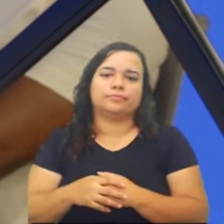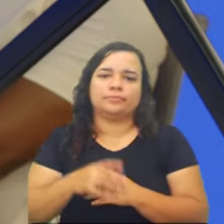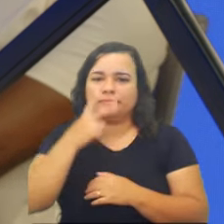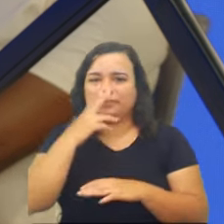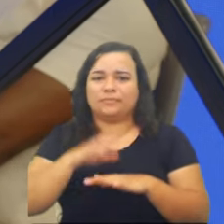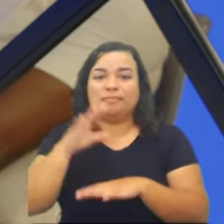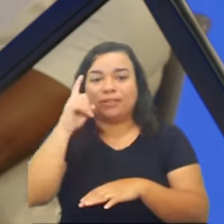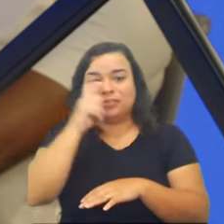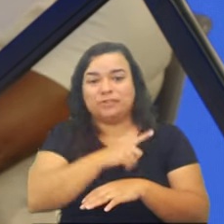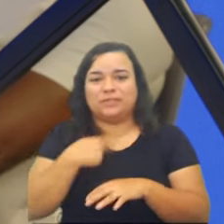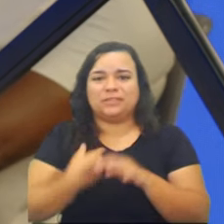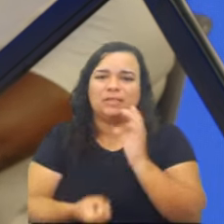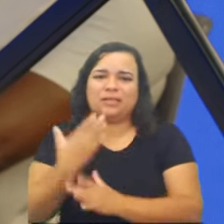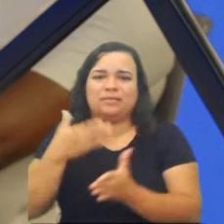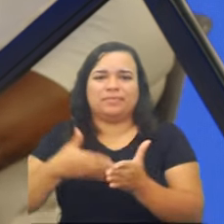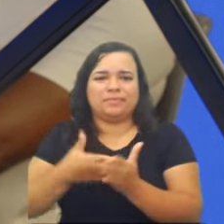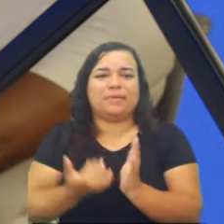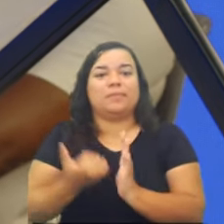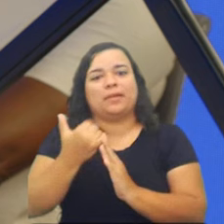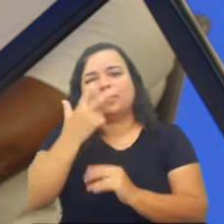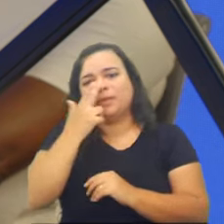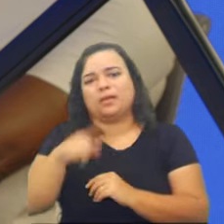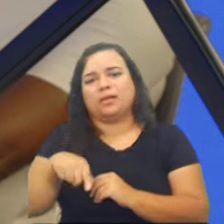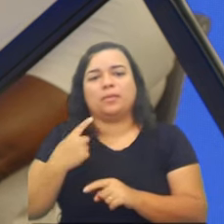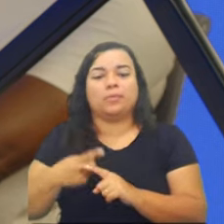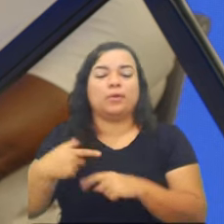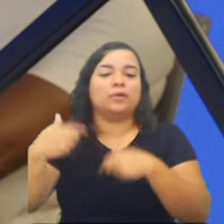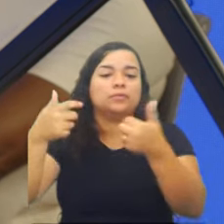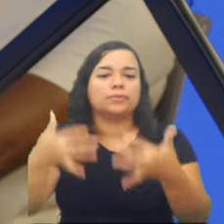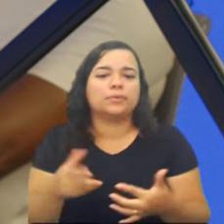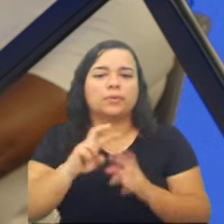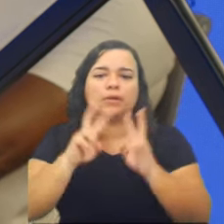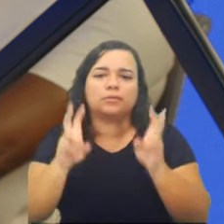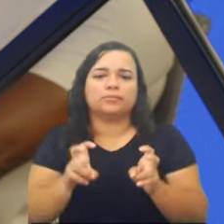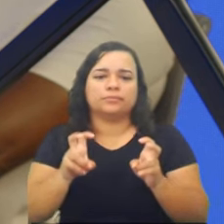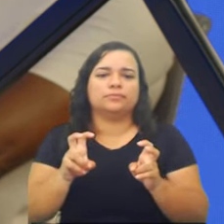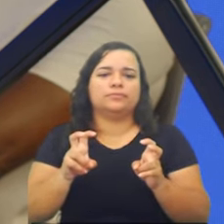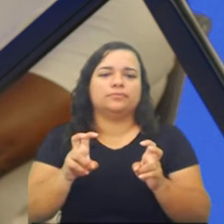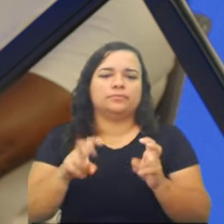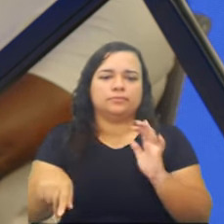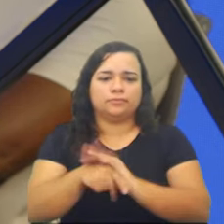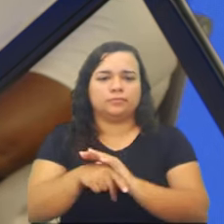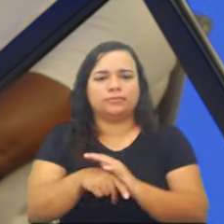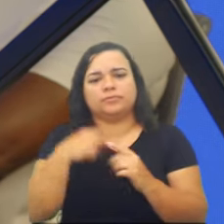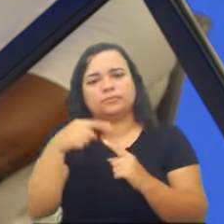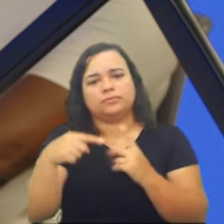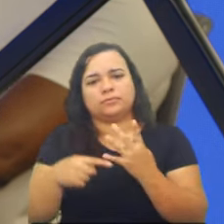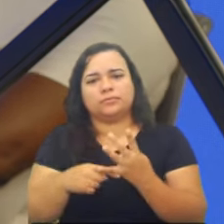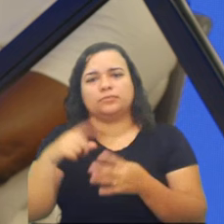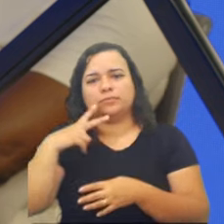dificulta né dificulta eu crio mais uma barreira eh porque aqui eu tô falando a questão do perecimento ela passa muito pelas